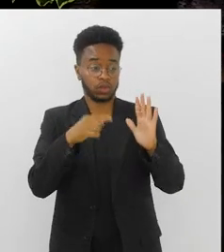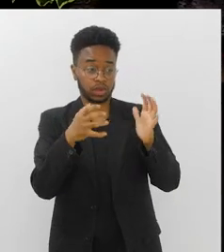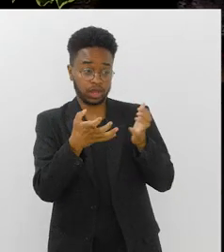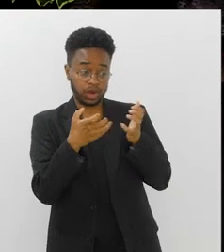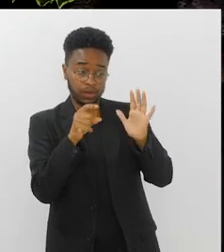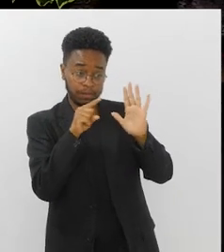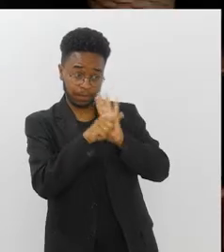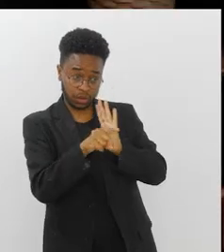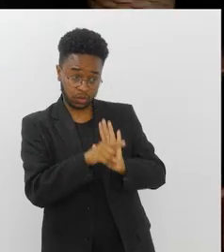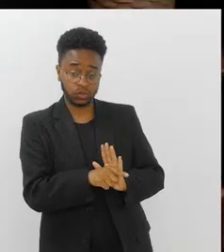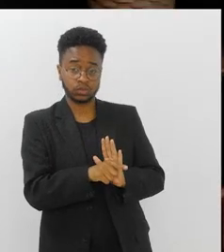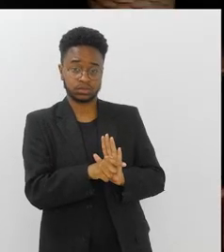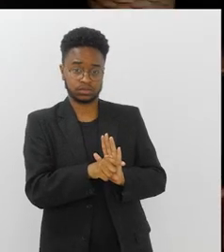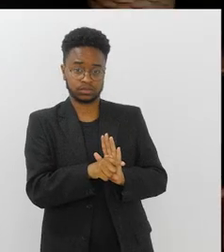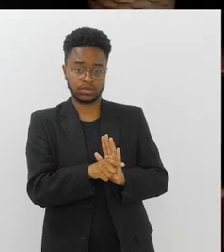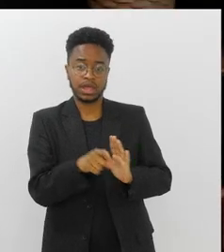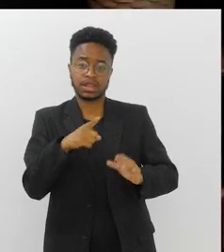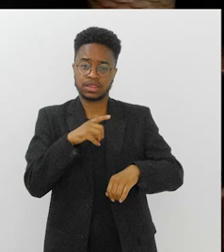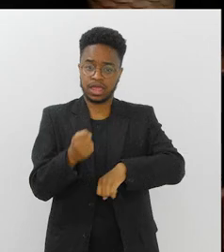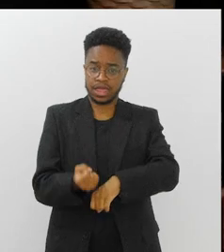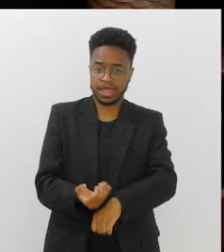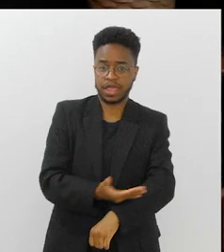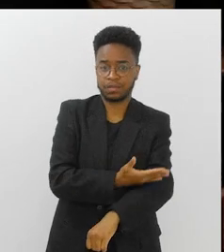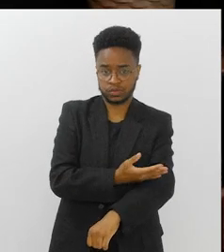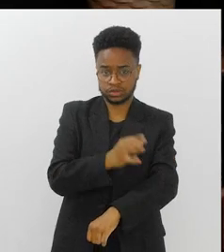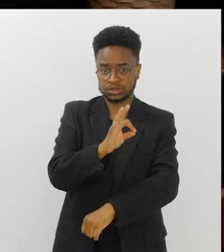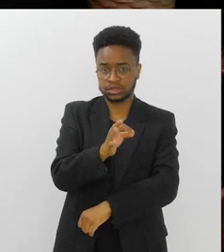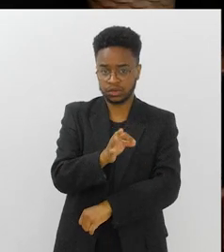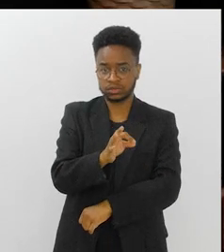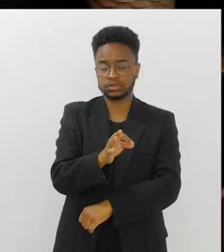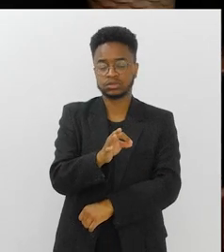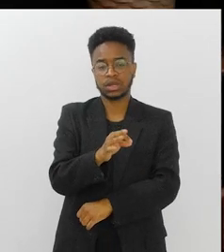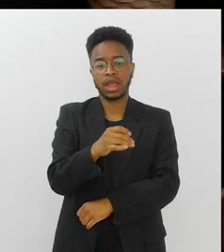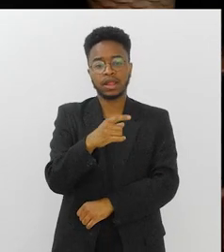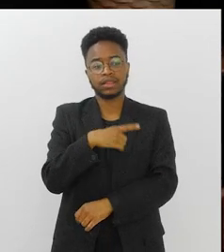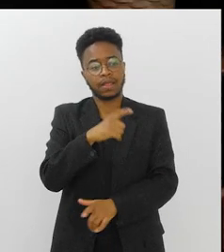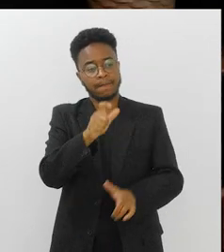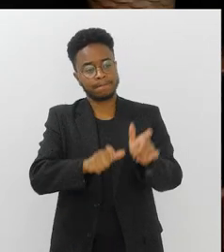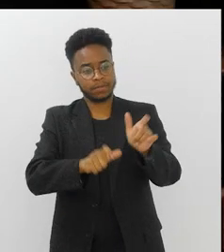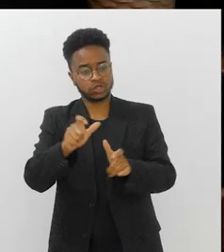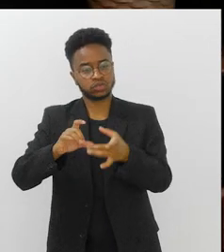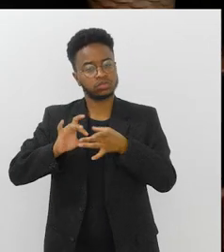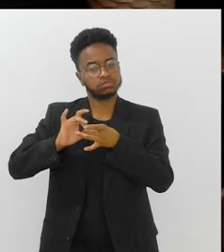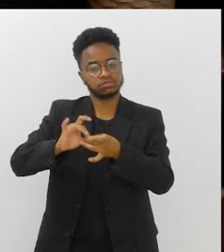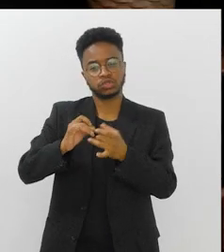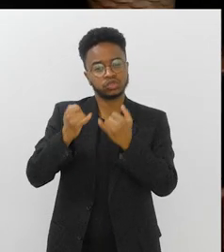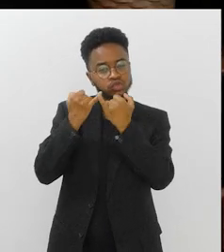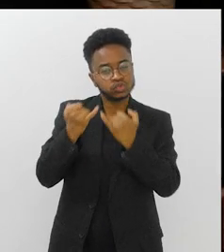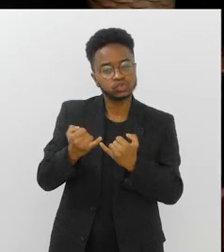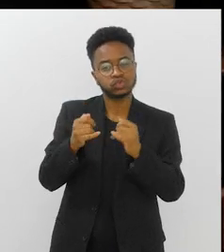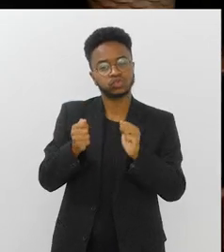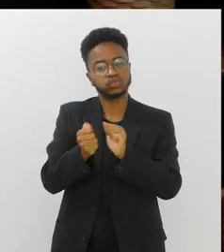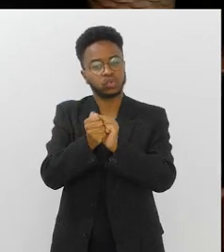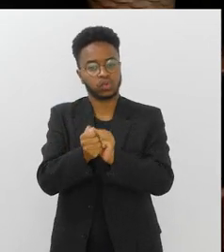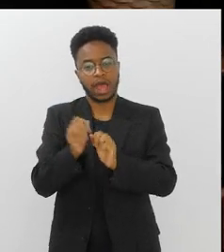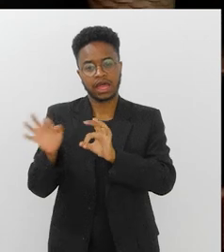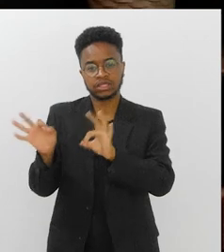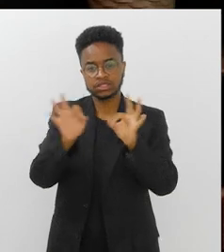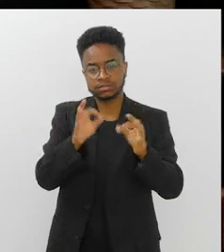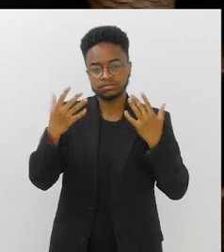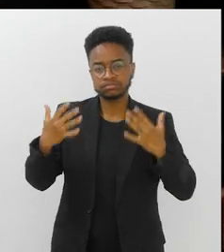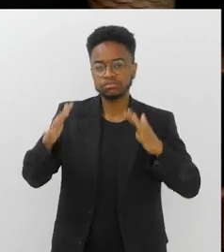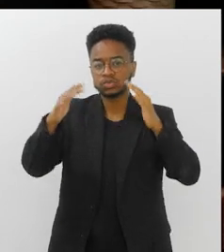queria te perguntar além dessa emoção de ter né as suas pessoas queridas próximas assistindo